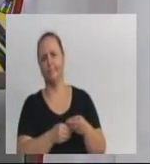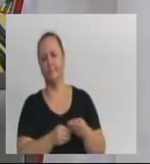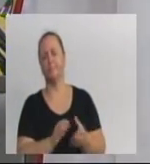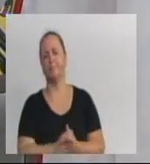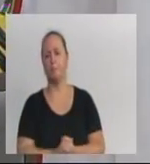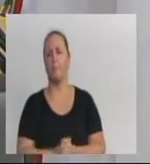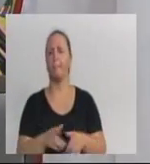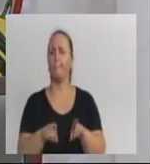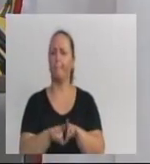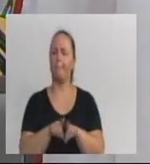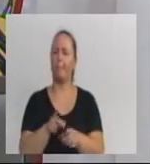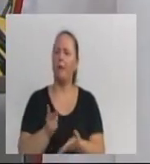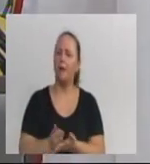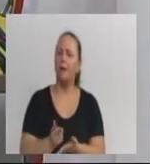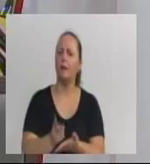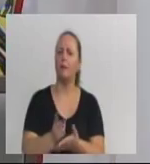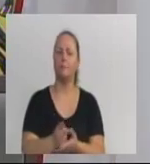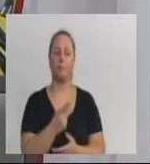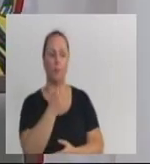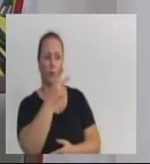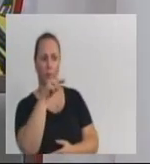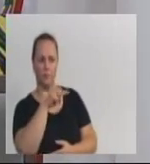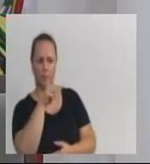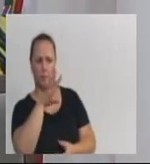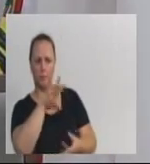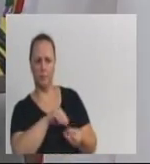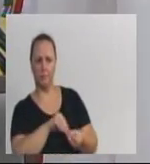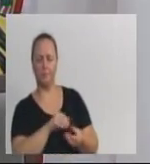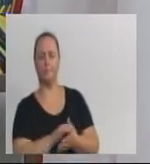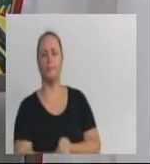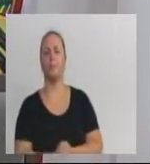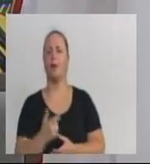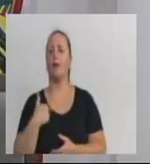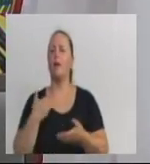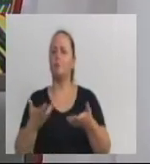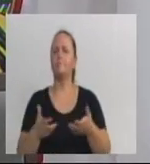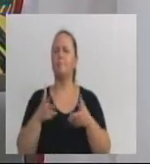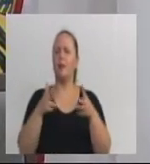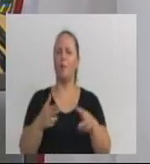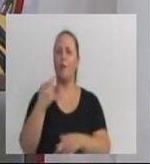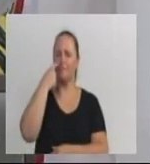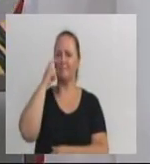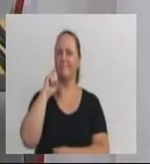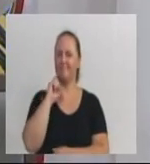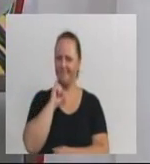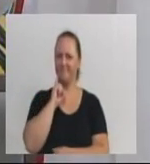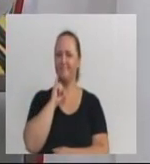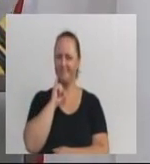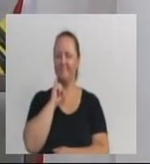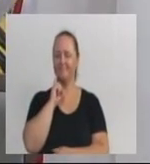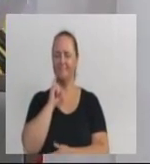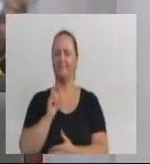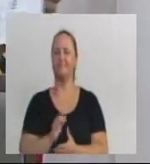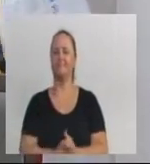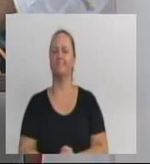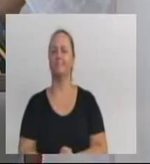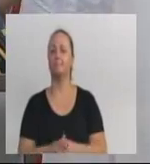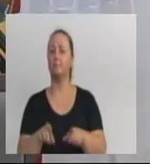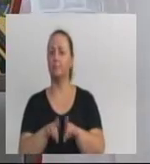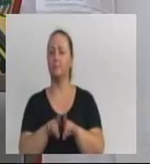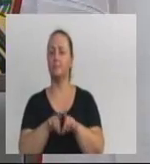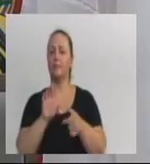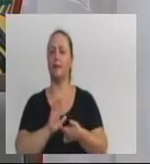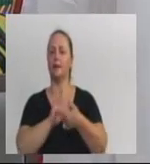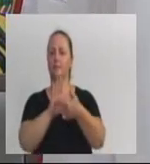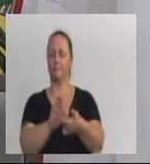mesmo caminho do vereador Fábio Fiedler. Mais dois minutos para a sua conclusão, senhor presidente. Obrigado. No caminho do vereador Fábio Fiedler, e apresentar aqui o